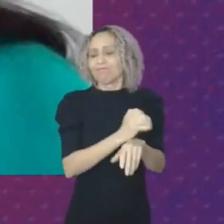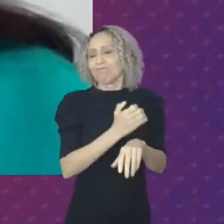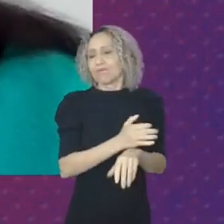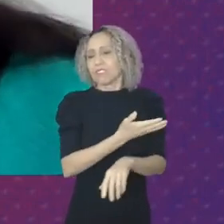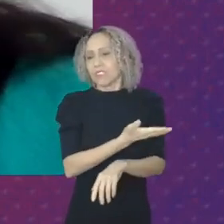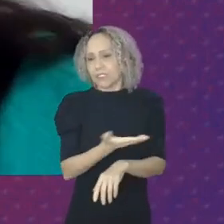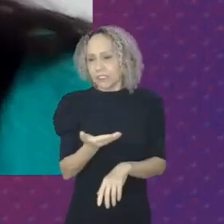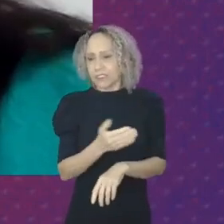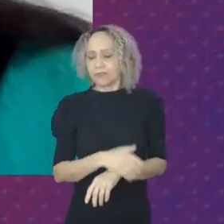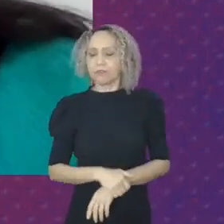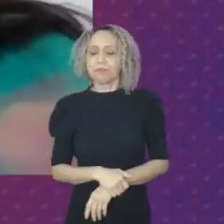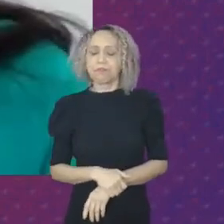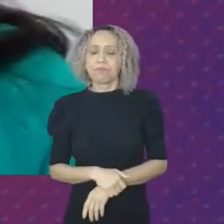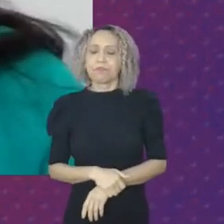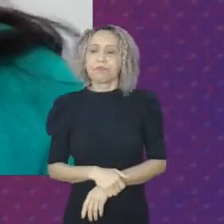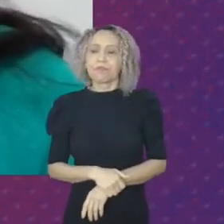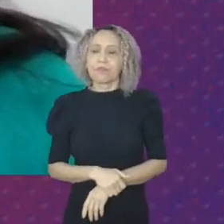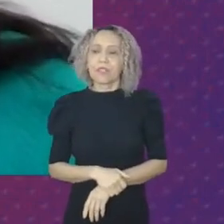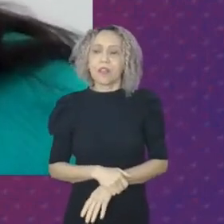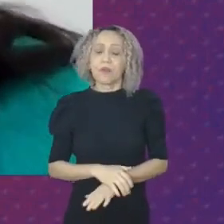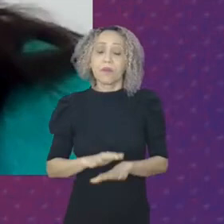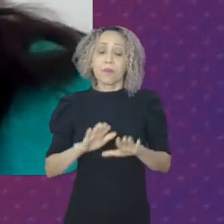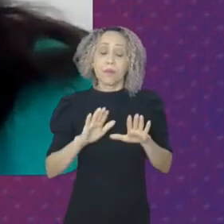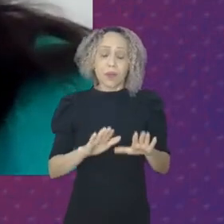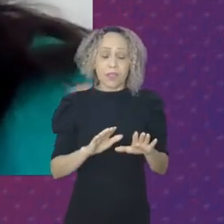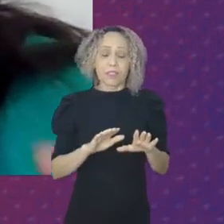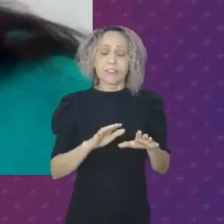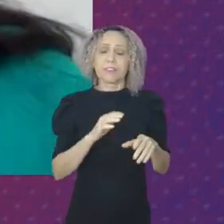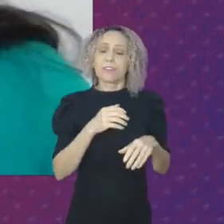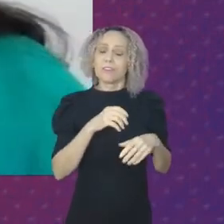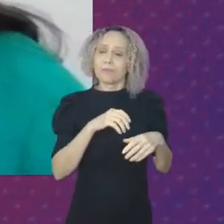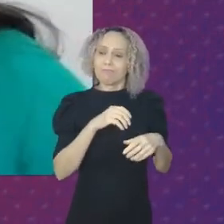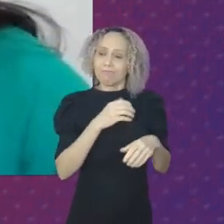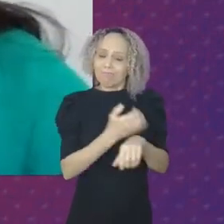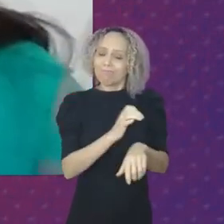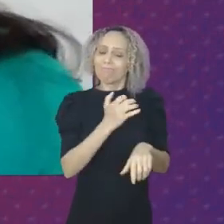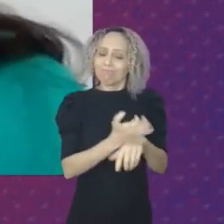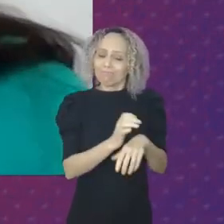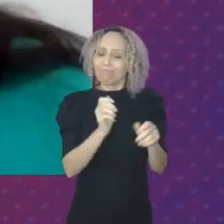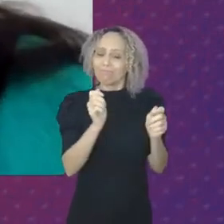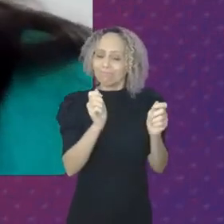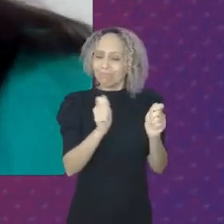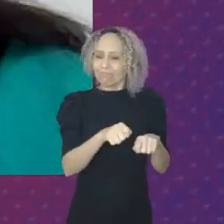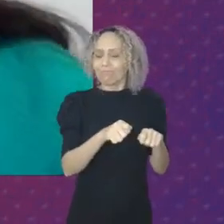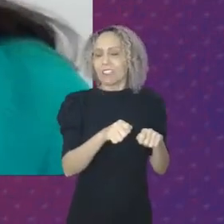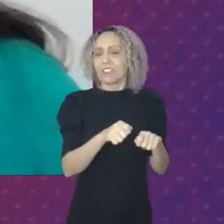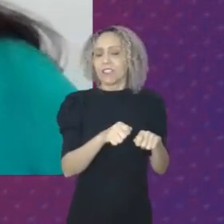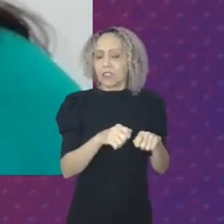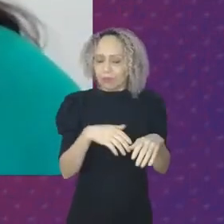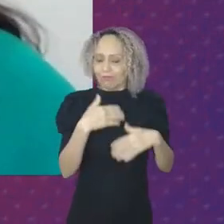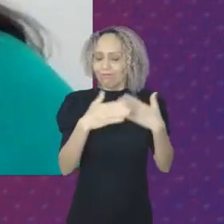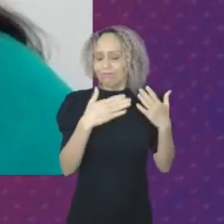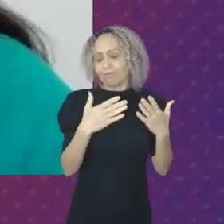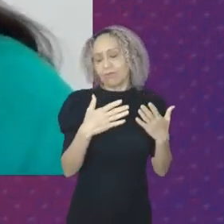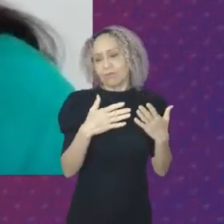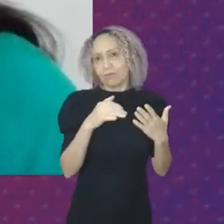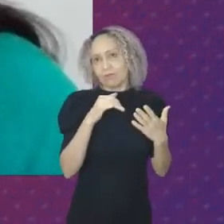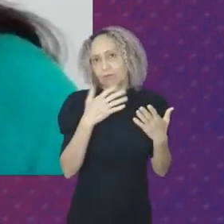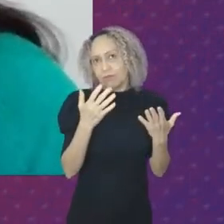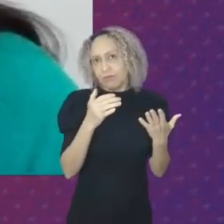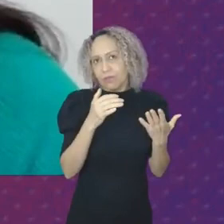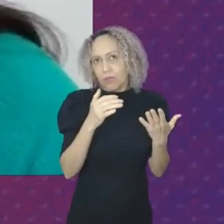tem que adequar essas capacitações. Mas elas estão sendo feitas, inclusive, com várias temáticas que incluem aí